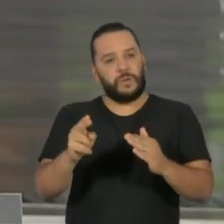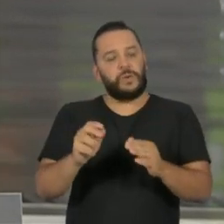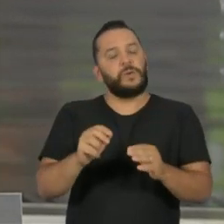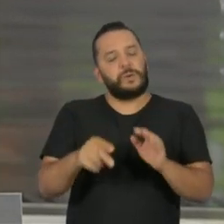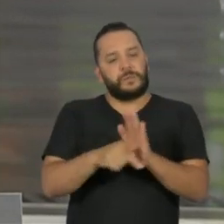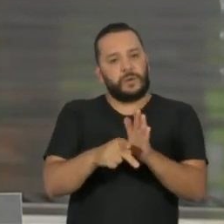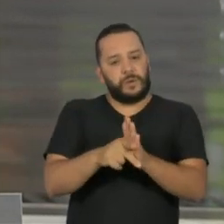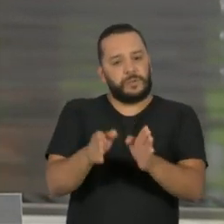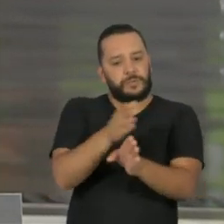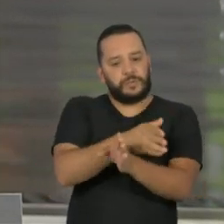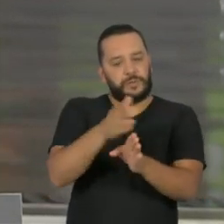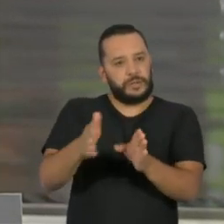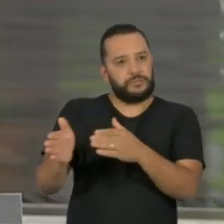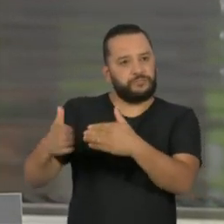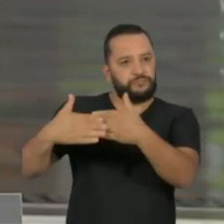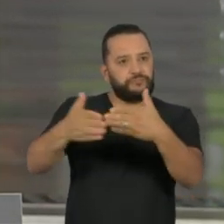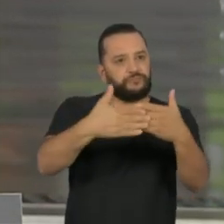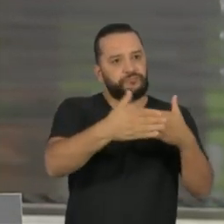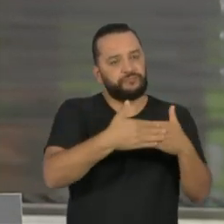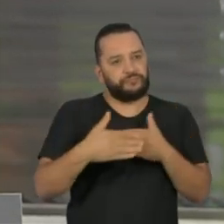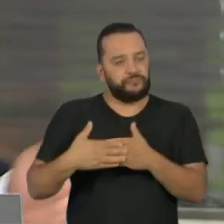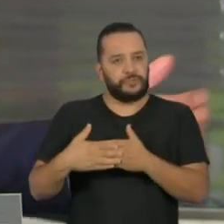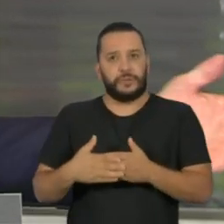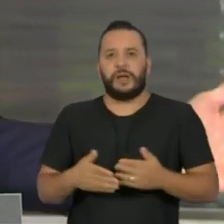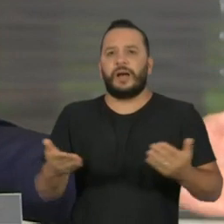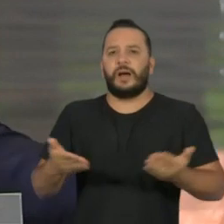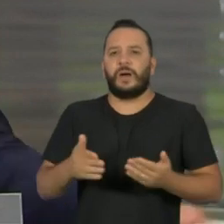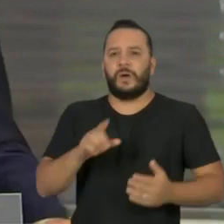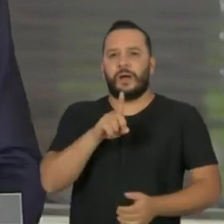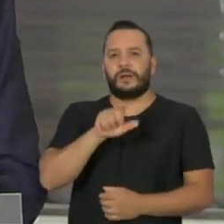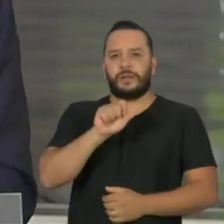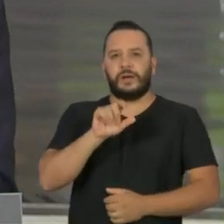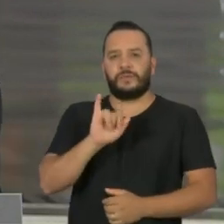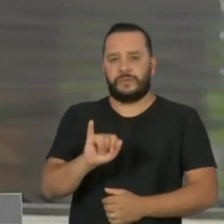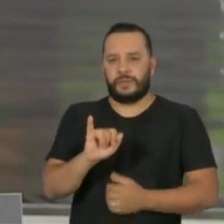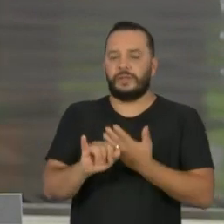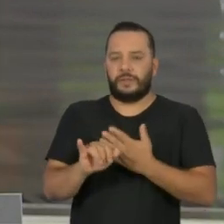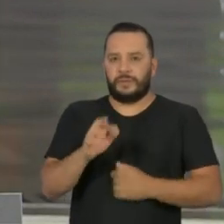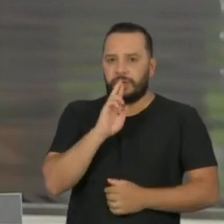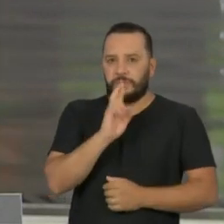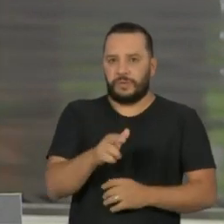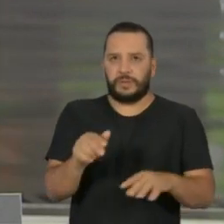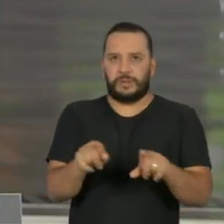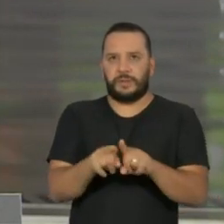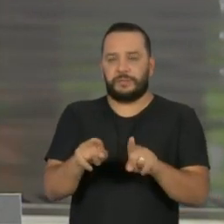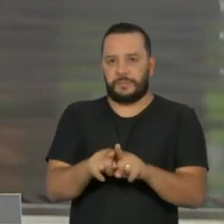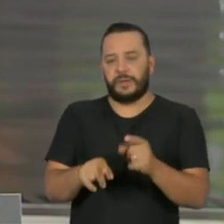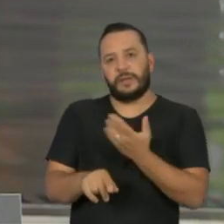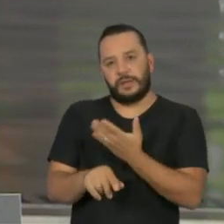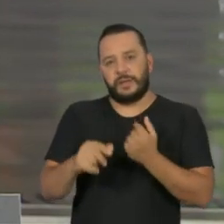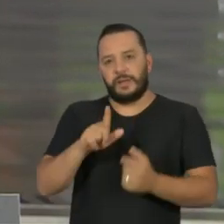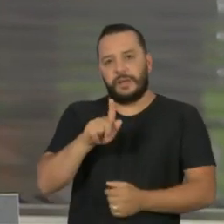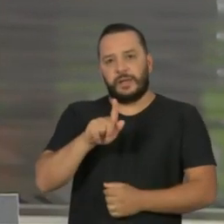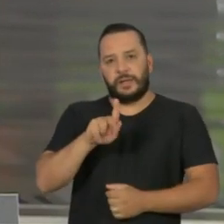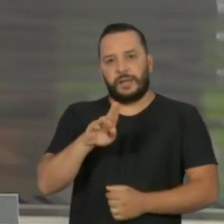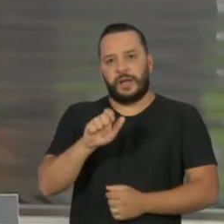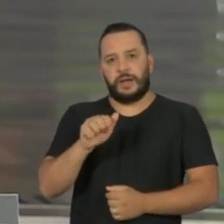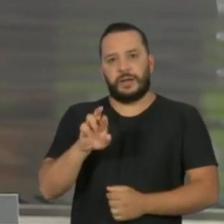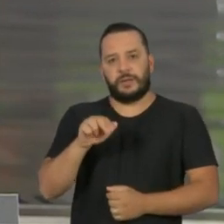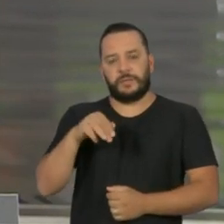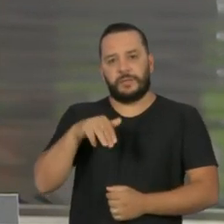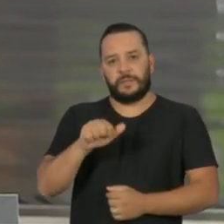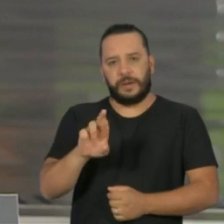Marcelo, divido a resposta à sua pergunta com o doutor Davi Wipp e com comentários do doutor Guerma, se ele desejar. Nós temos